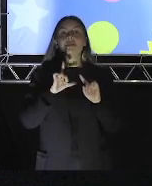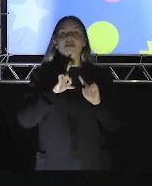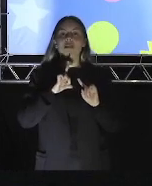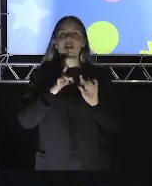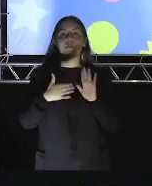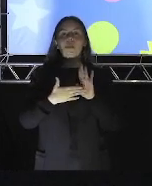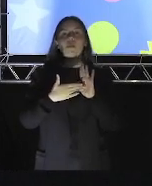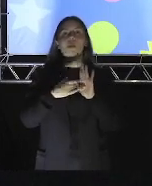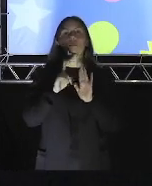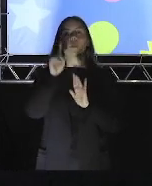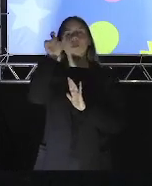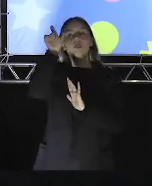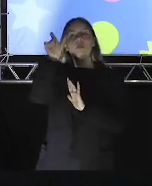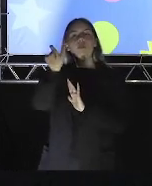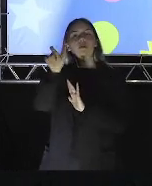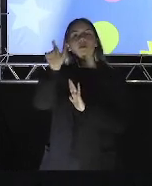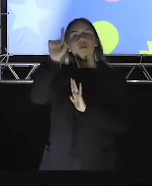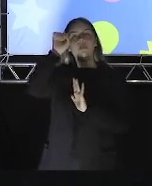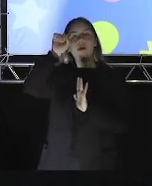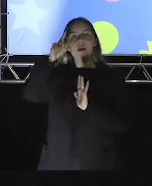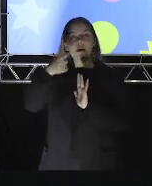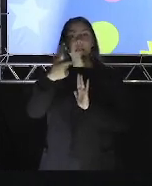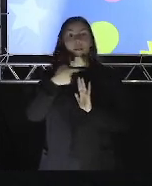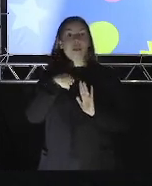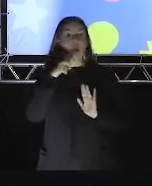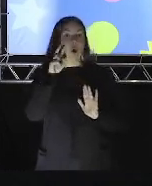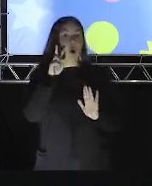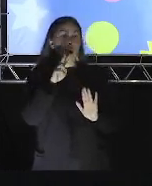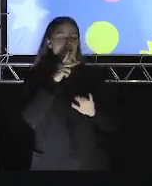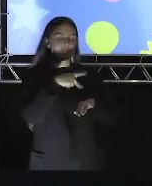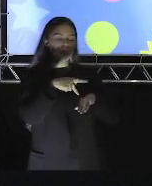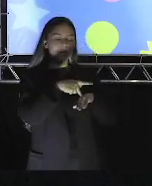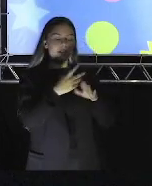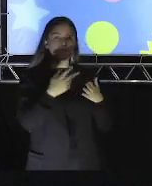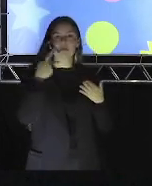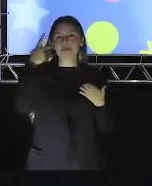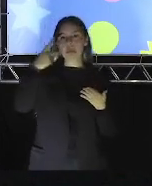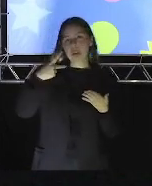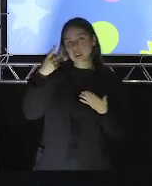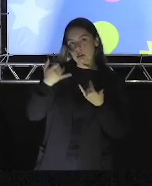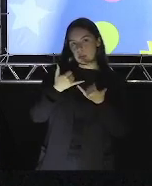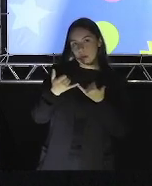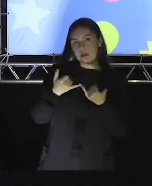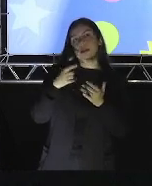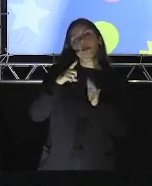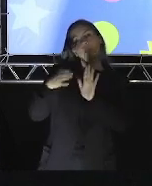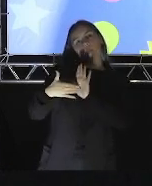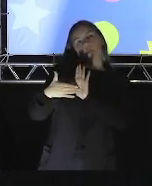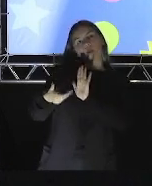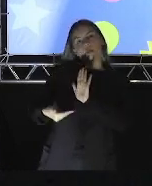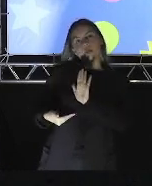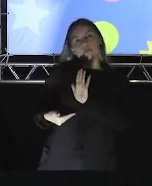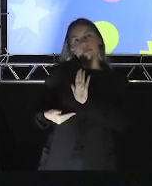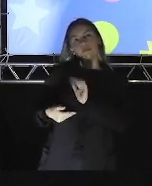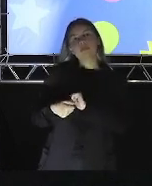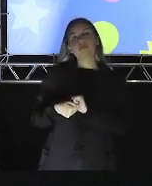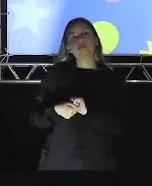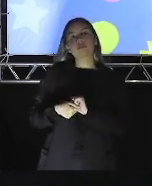propósito de alguém. Se a gente analisa o nosso país, a política tem um propósito, né?